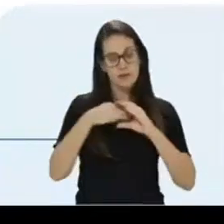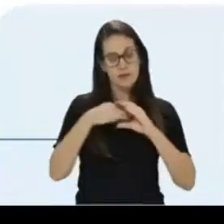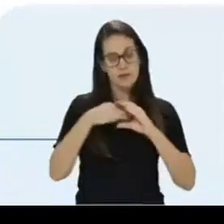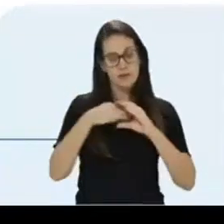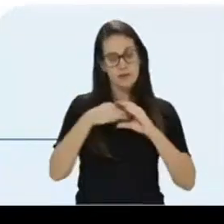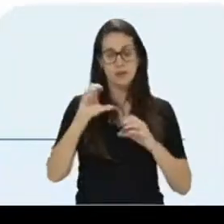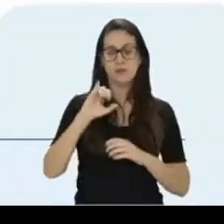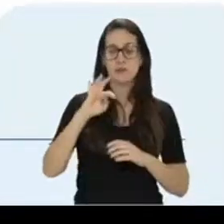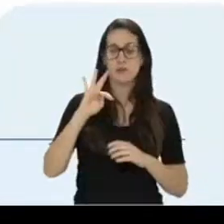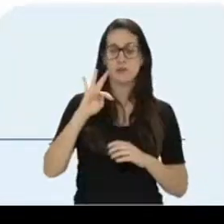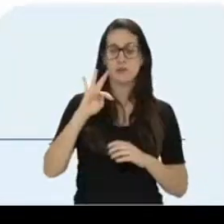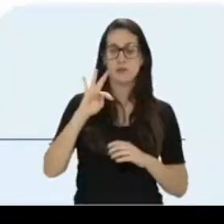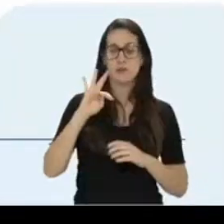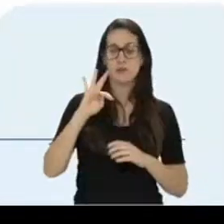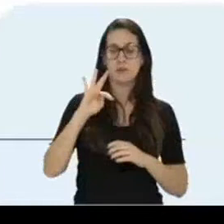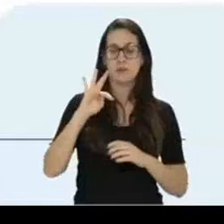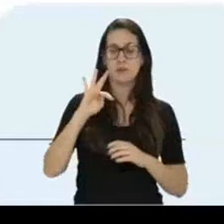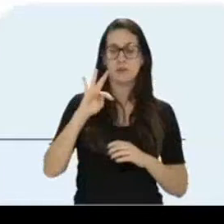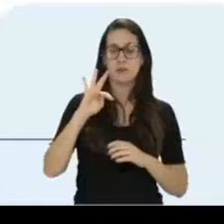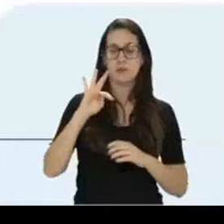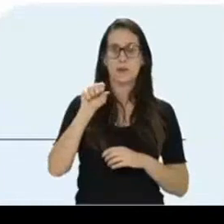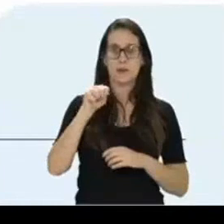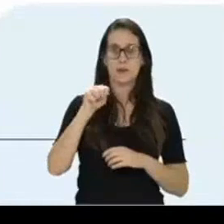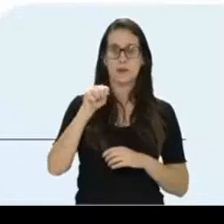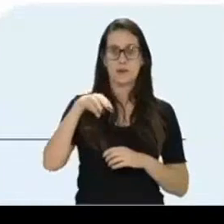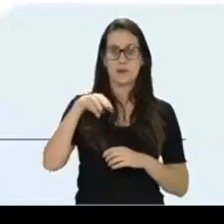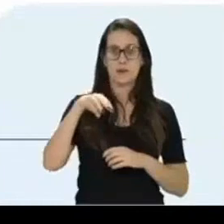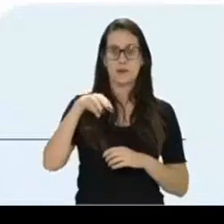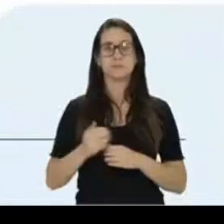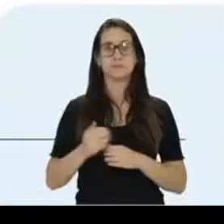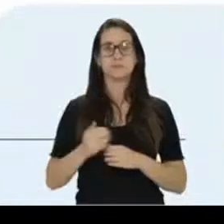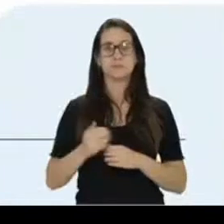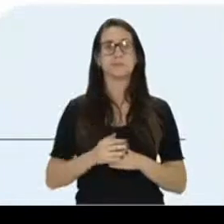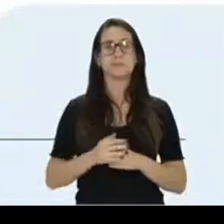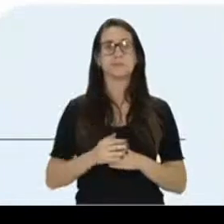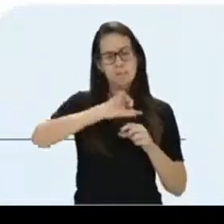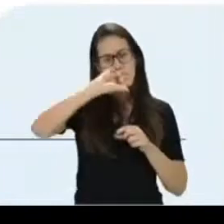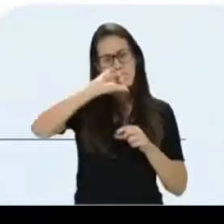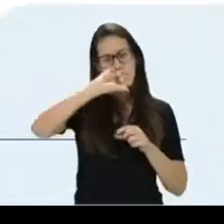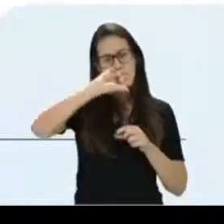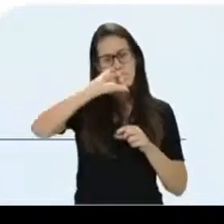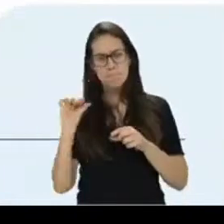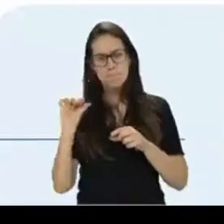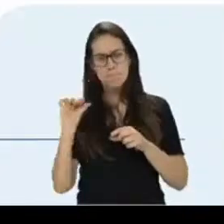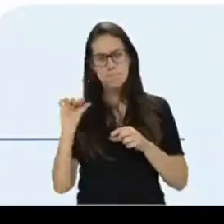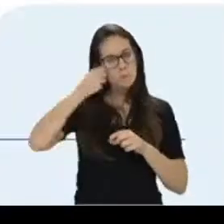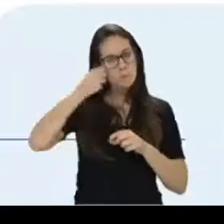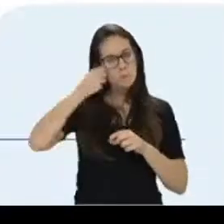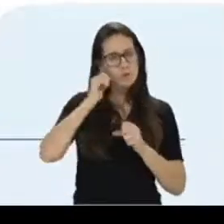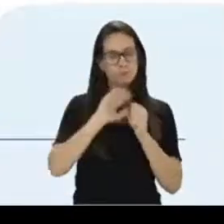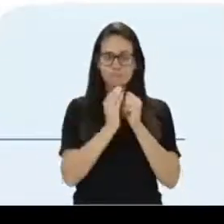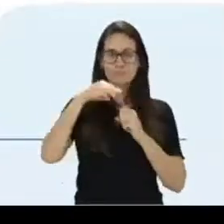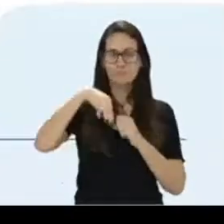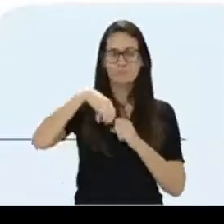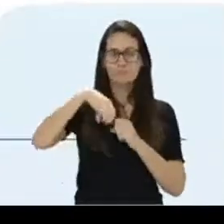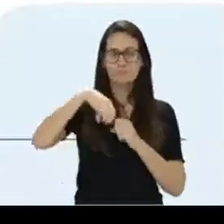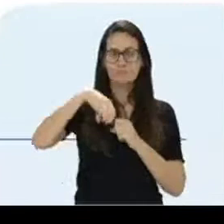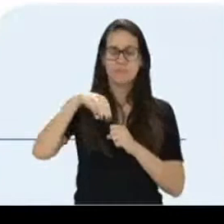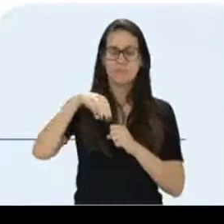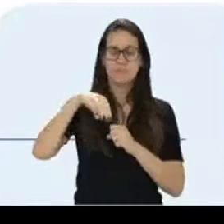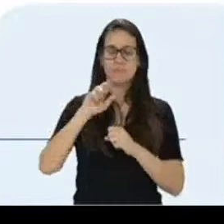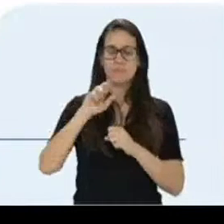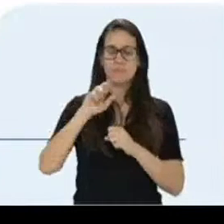melhor, o citoplasma da bactéria. Essa delimitação mais aqui escurecida, que é a membrana citoplasmática ou a